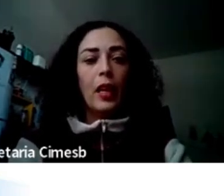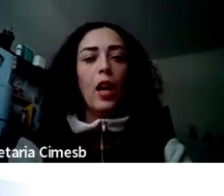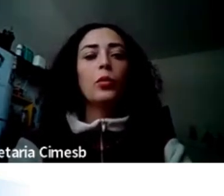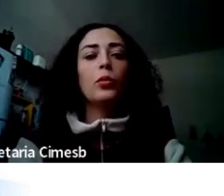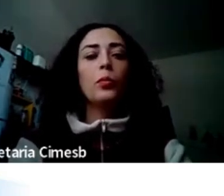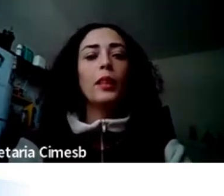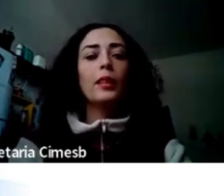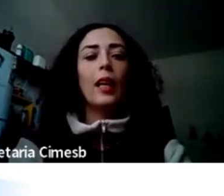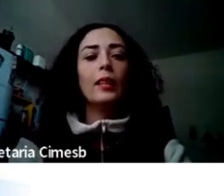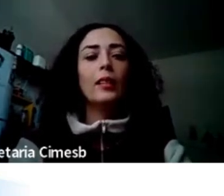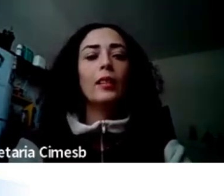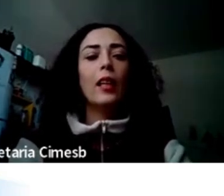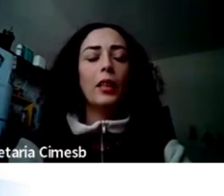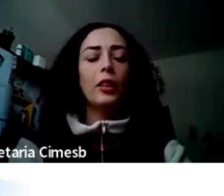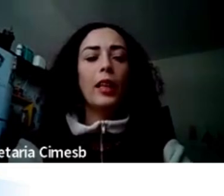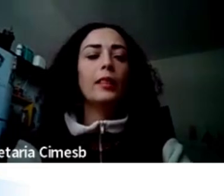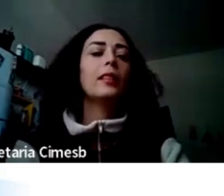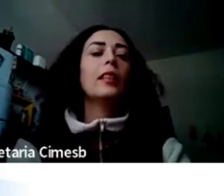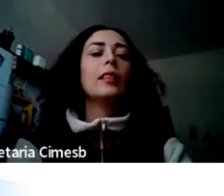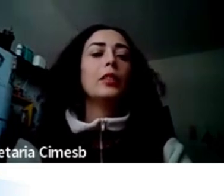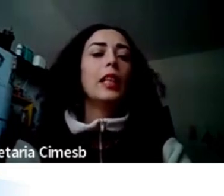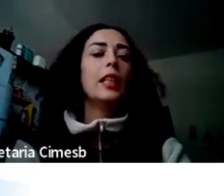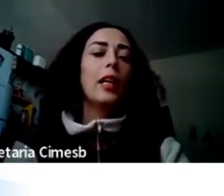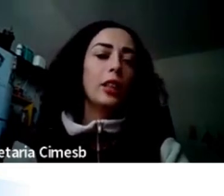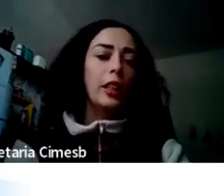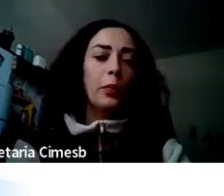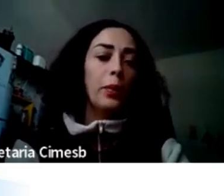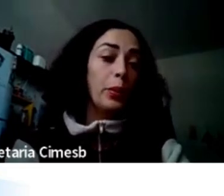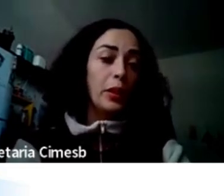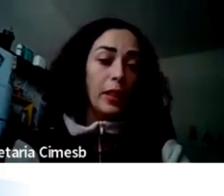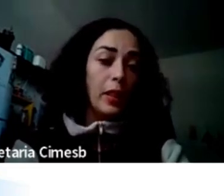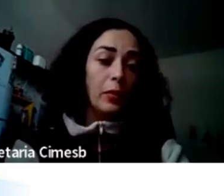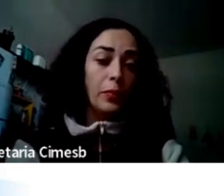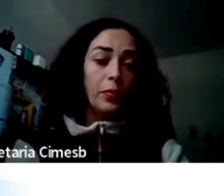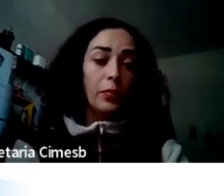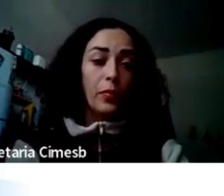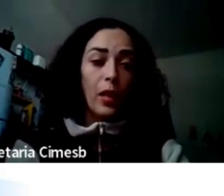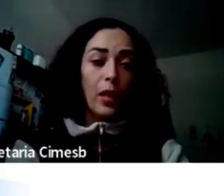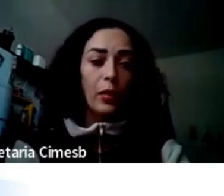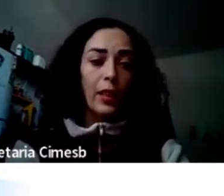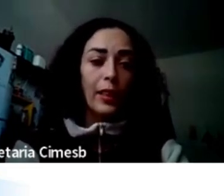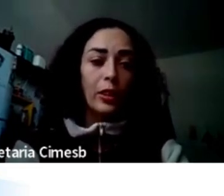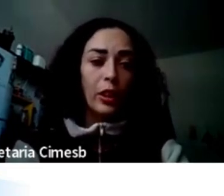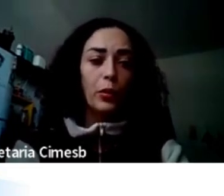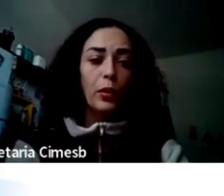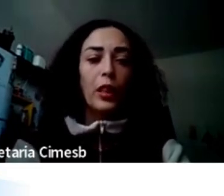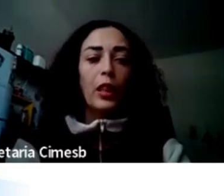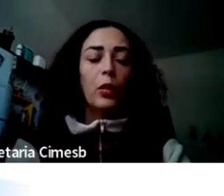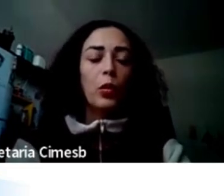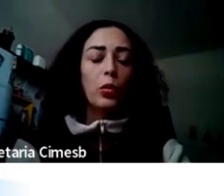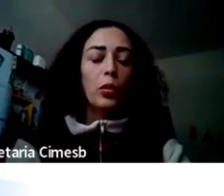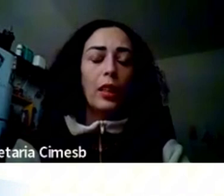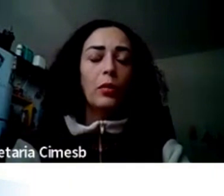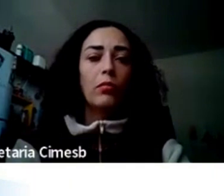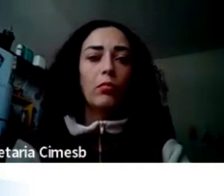compreender algumas classes gramaticais. Então, seria o artigo, preposição, conectivo